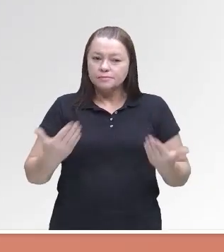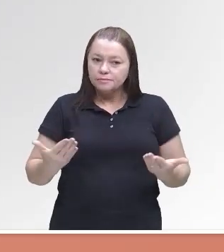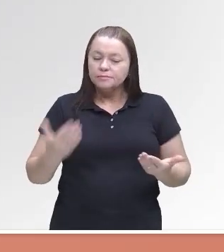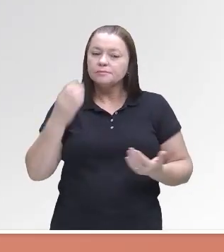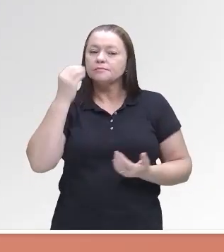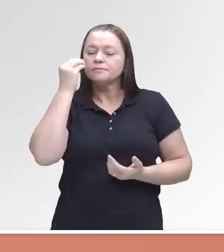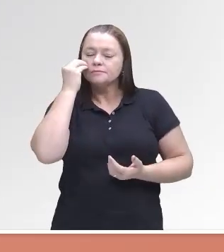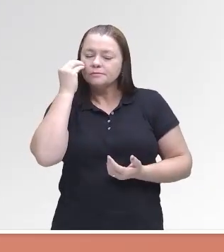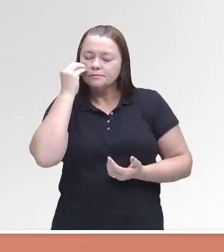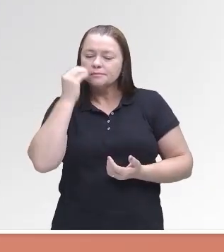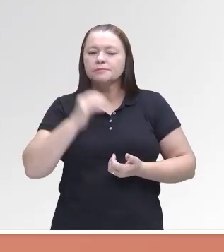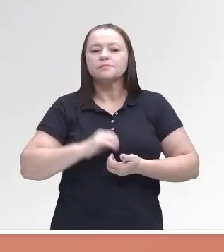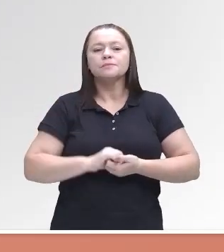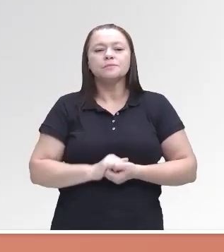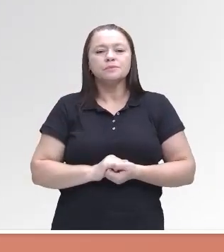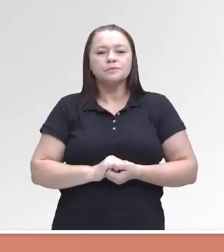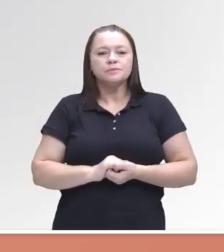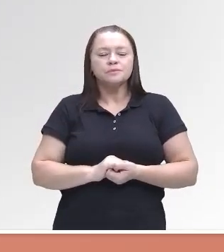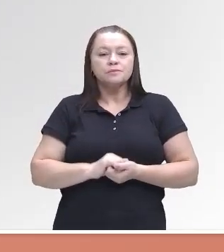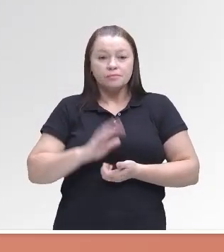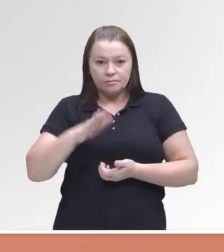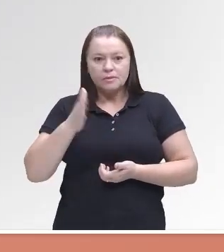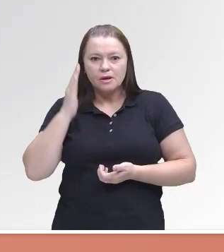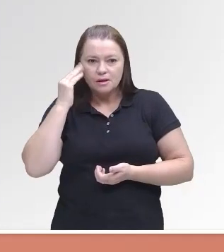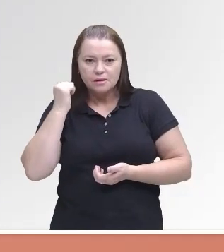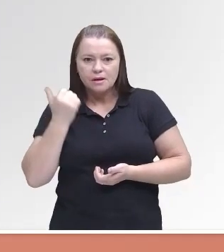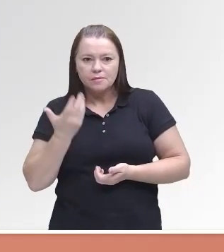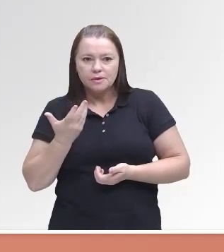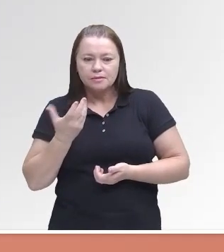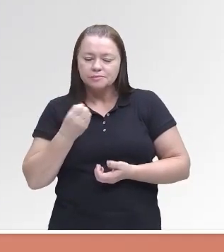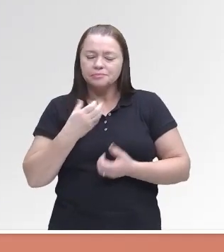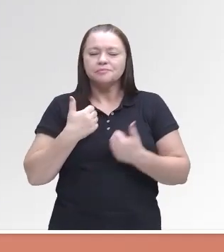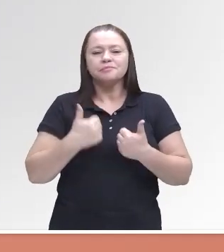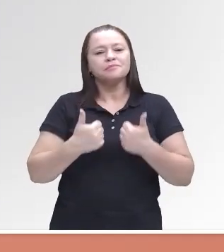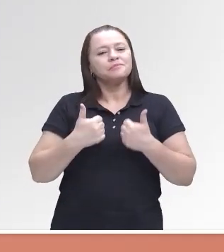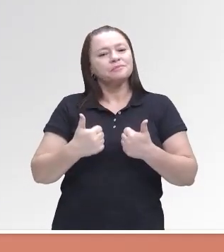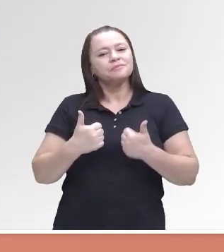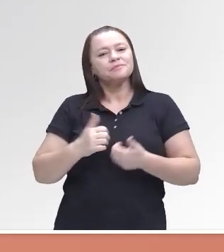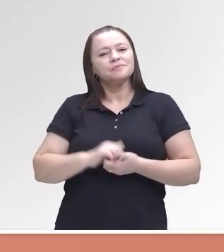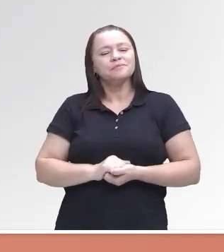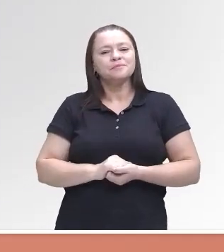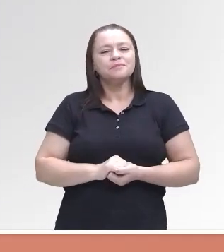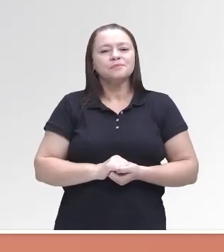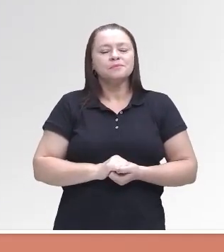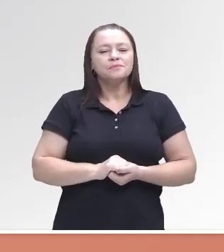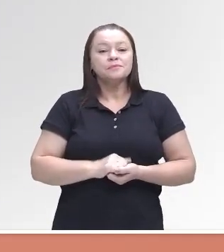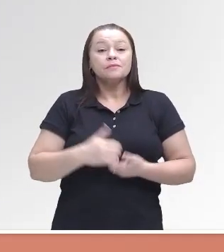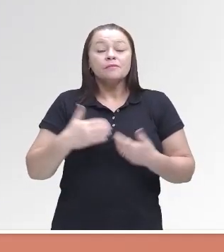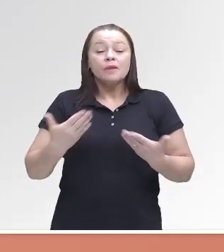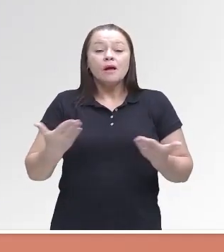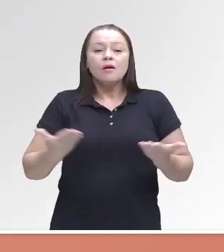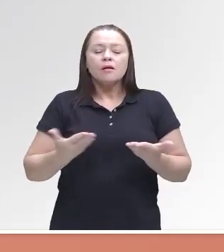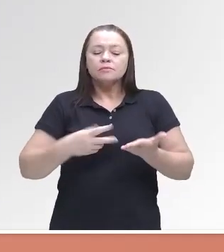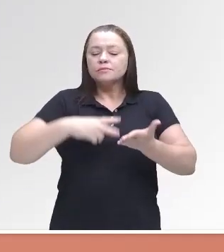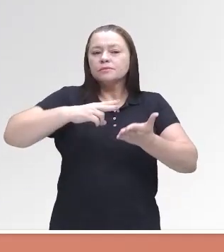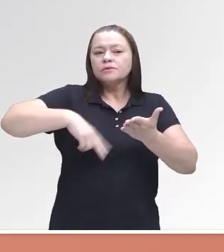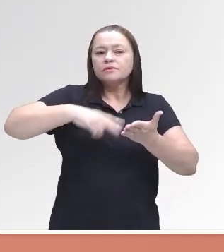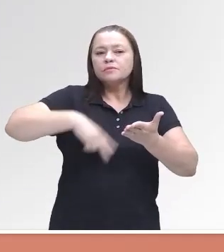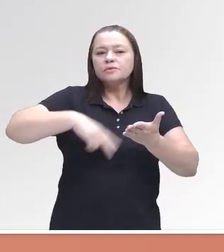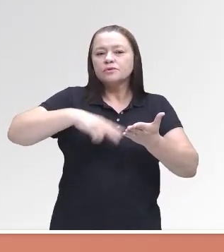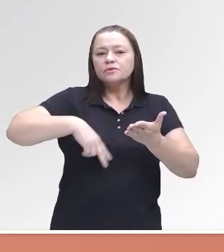polissílaba ou trissílaba. Já sabem? Muito bem. Agora vamos ler esse glossário